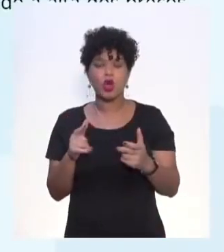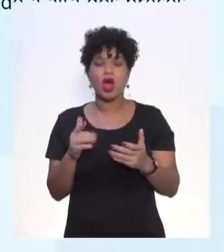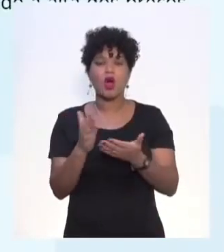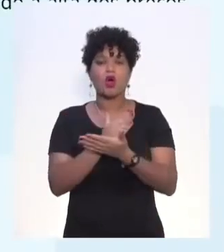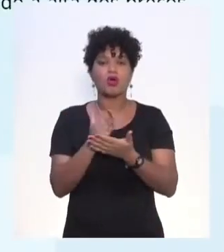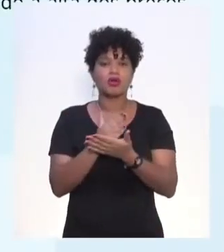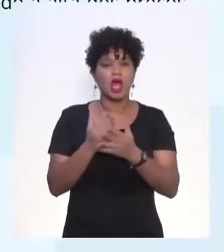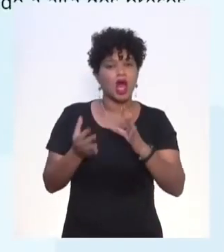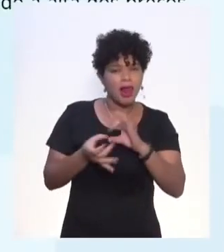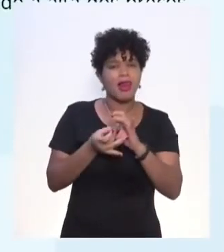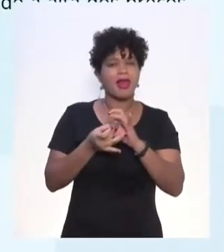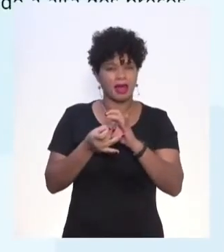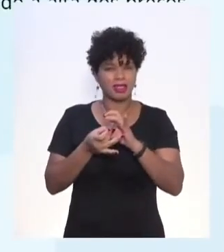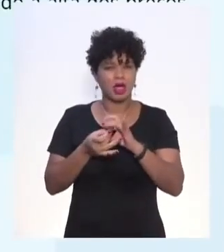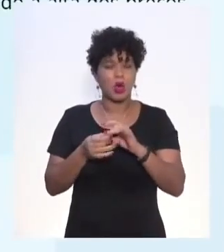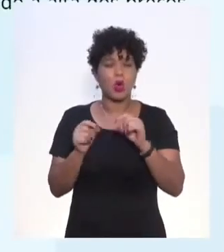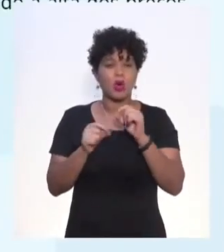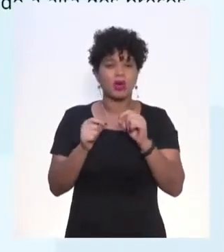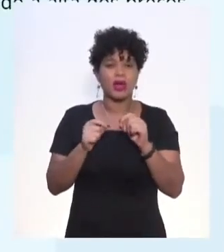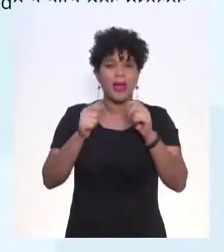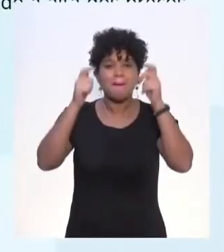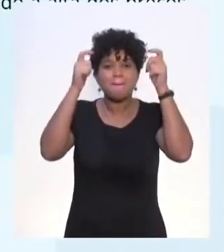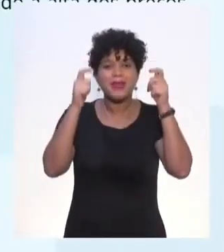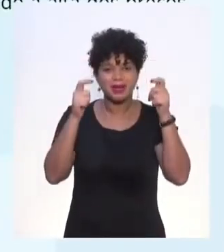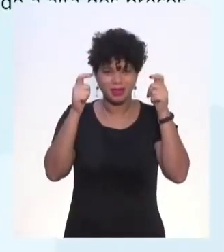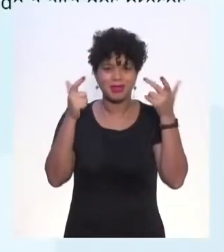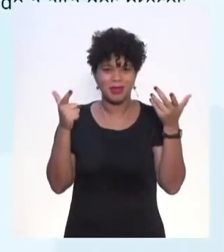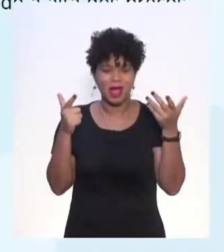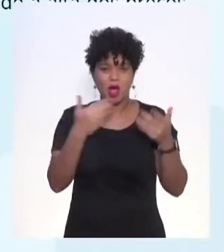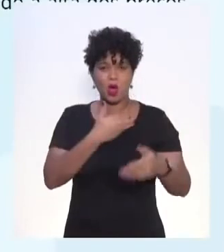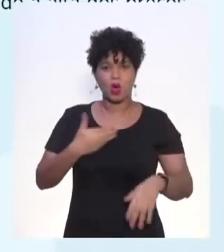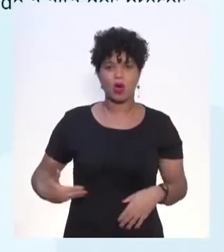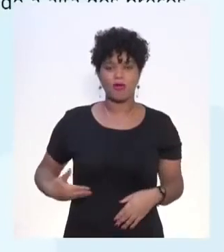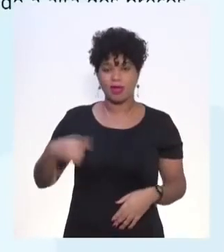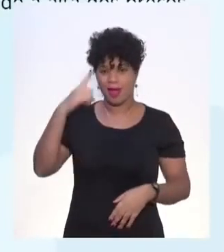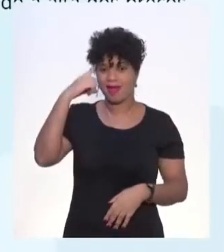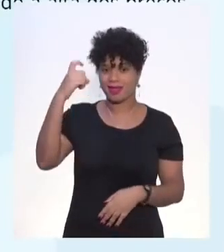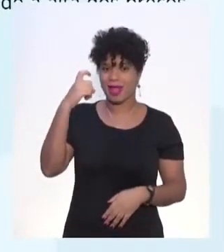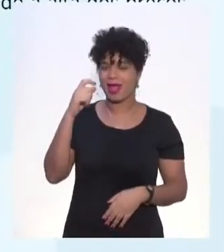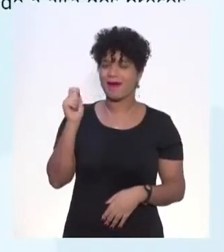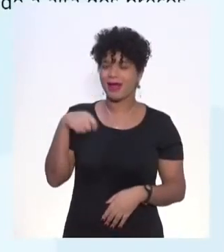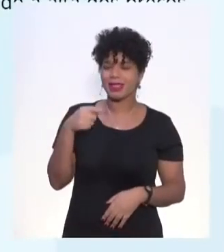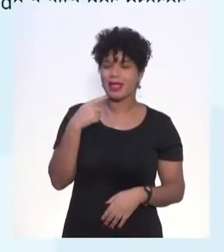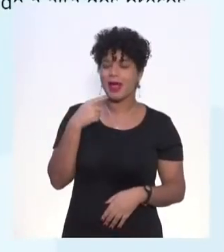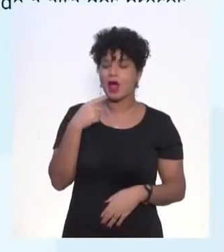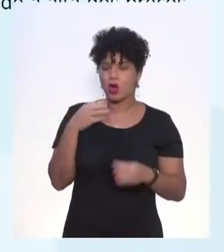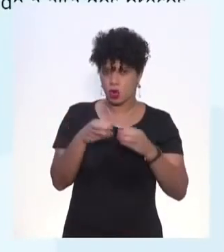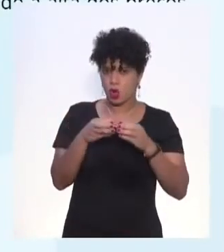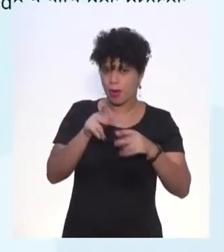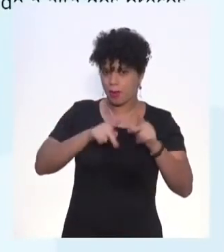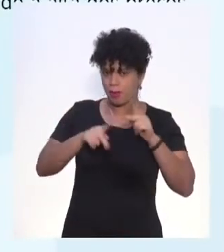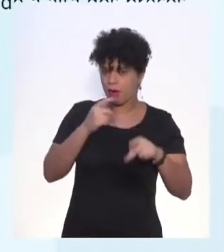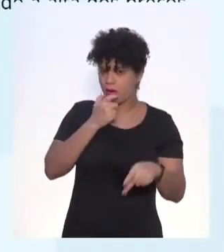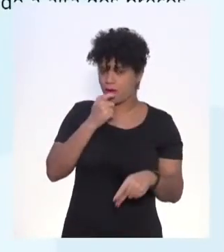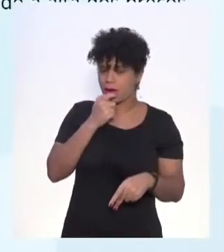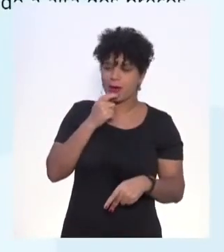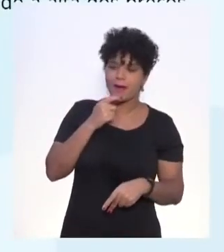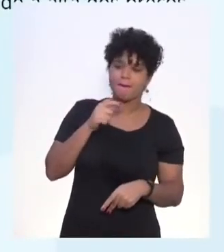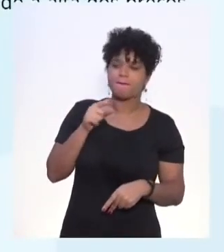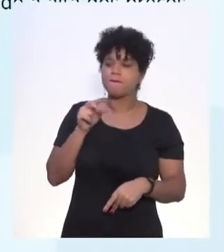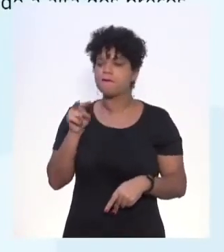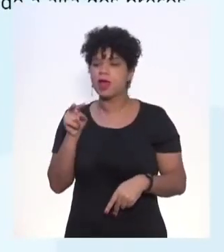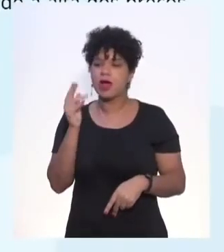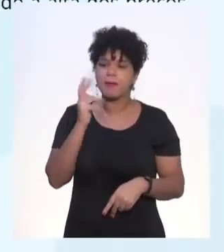nababos, que são príncipes e governantes, os ingleses foram ocupando áreas na Índia, até transformarem boa parte